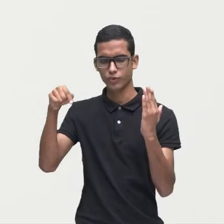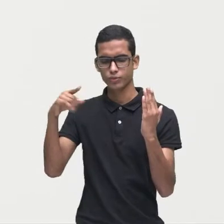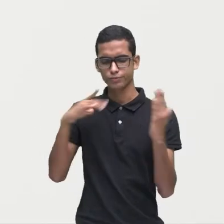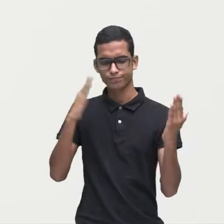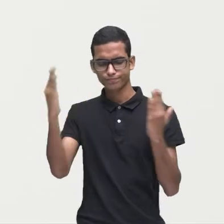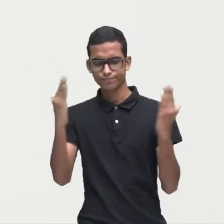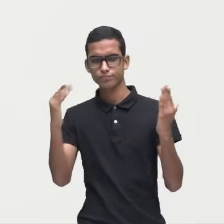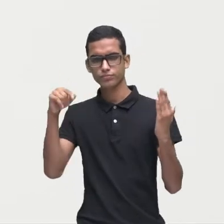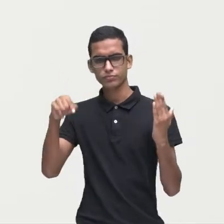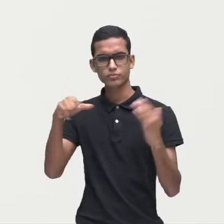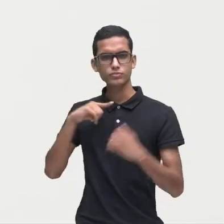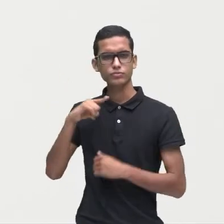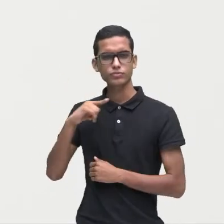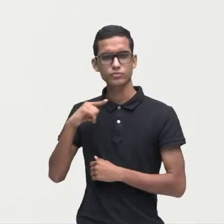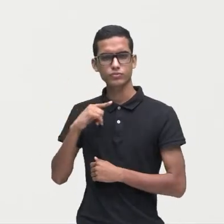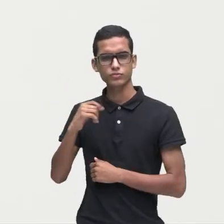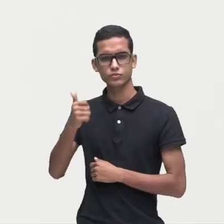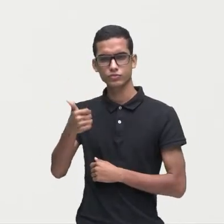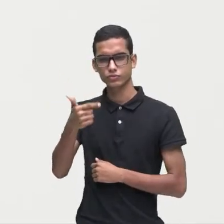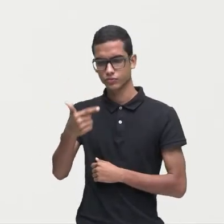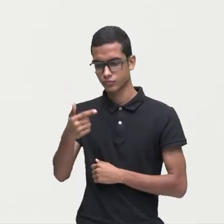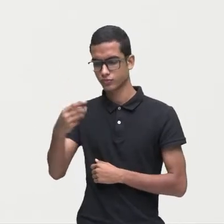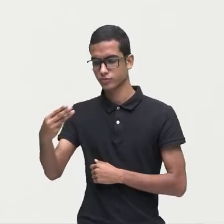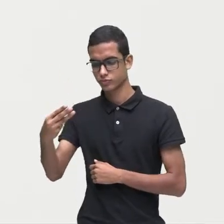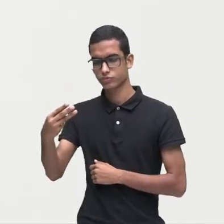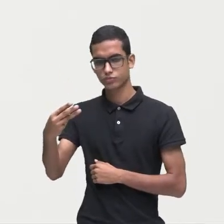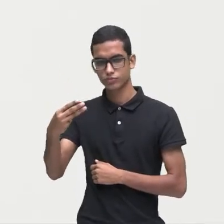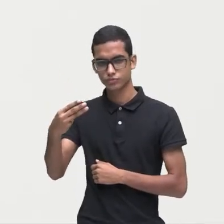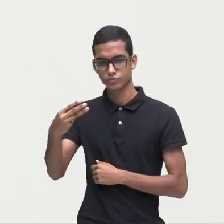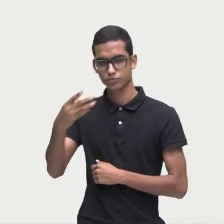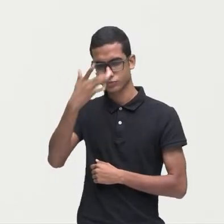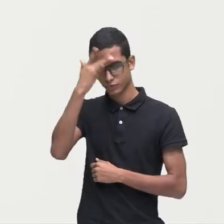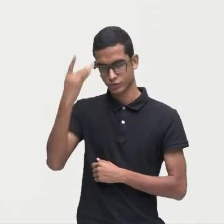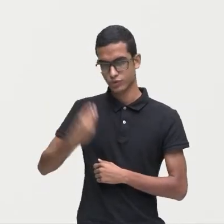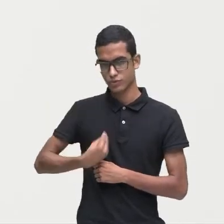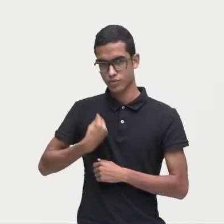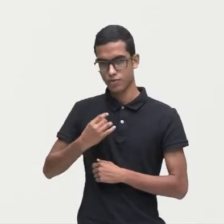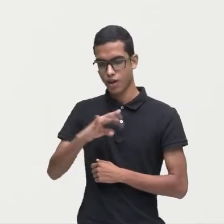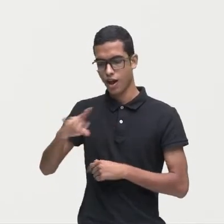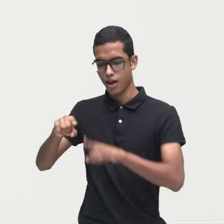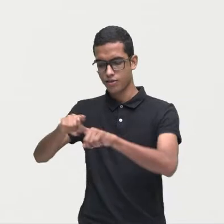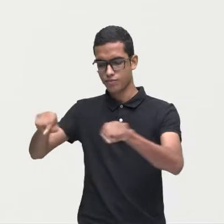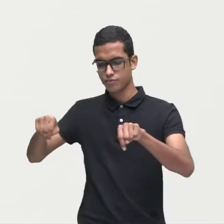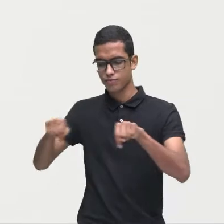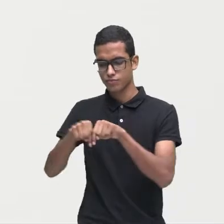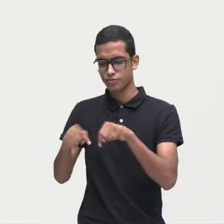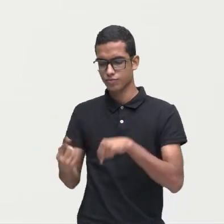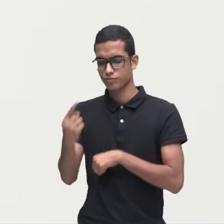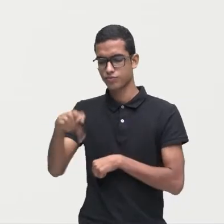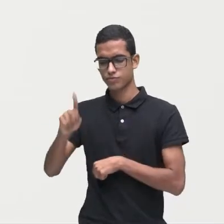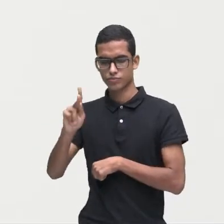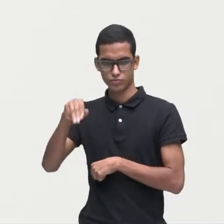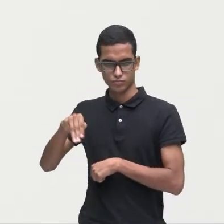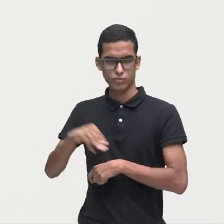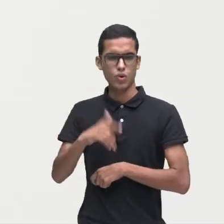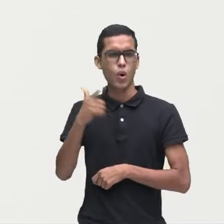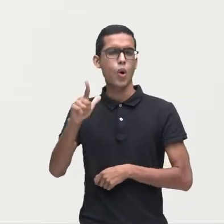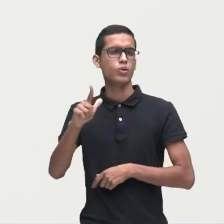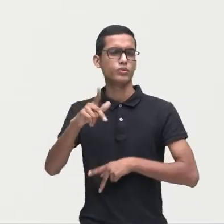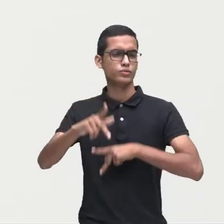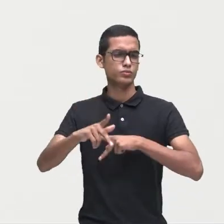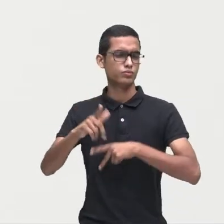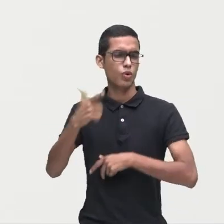quadrado. Percebe a diferença? Vou pegar um país com área menor